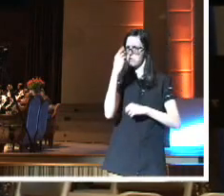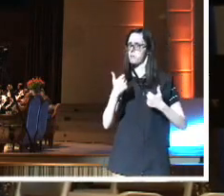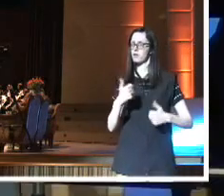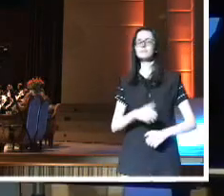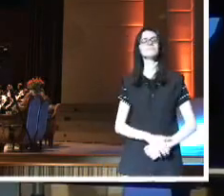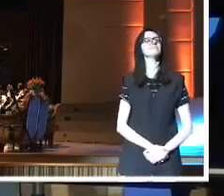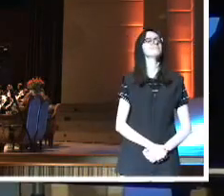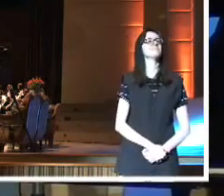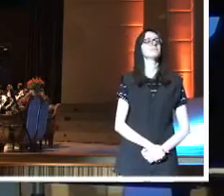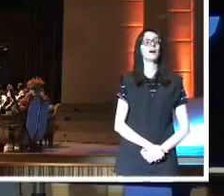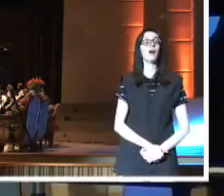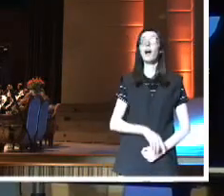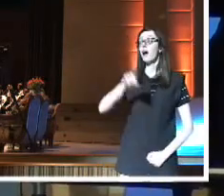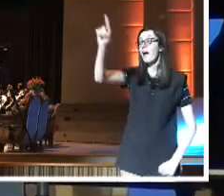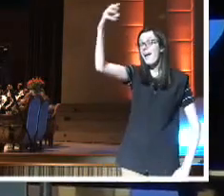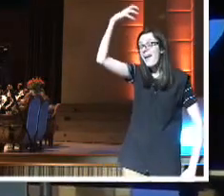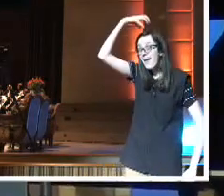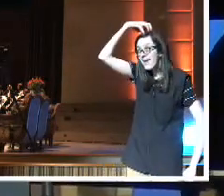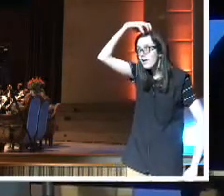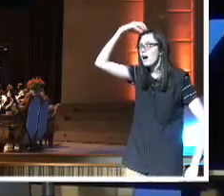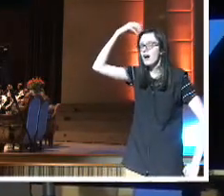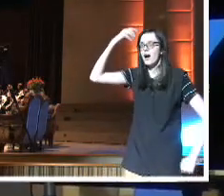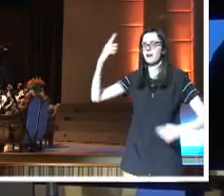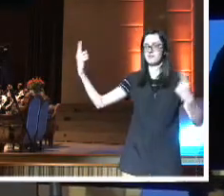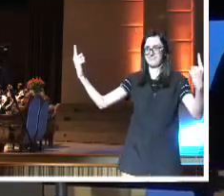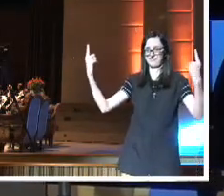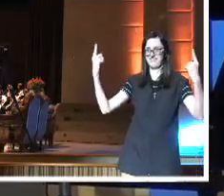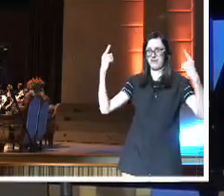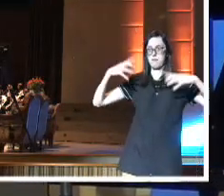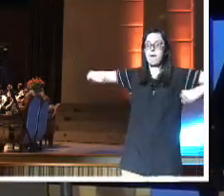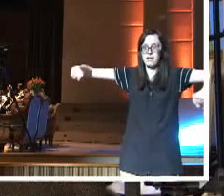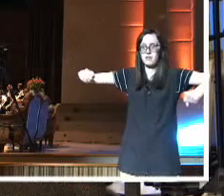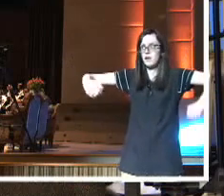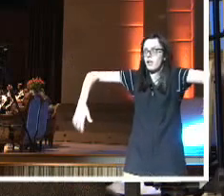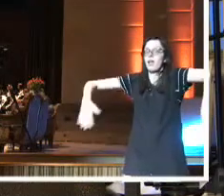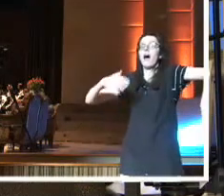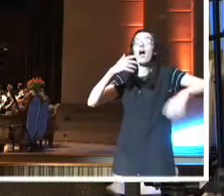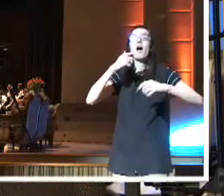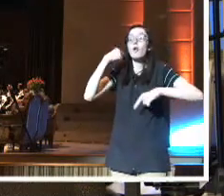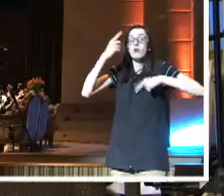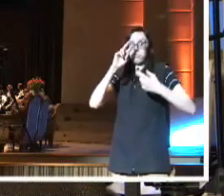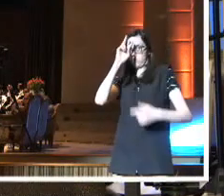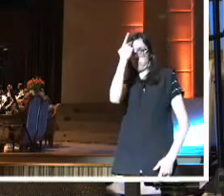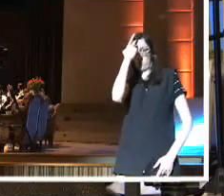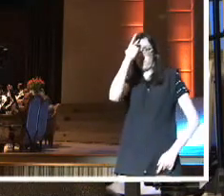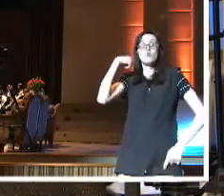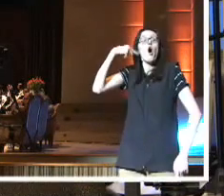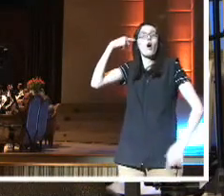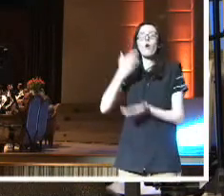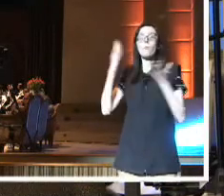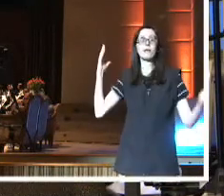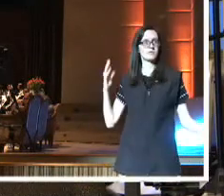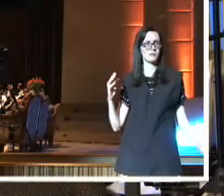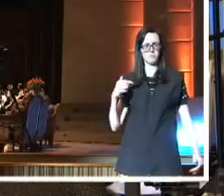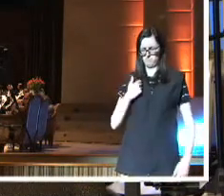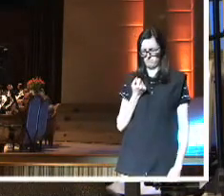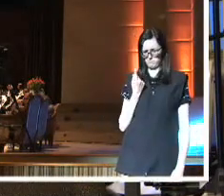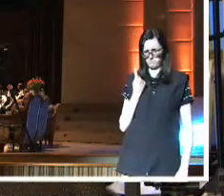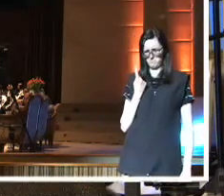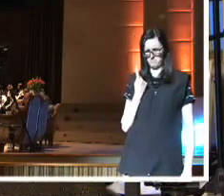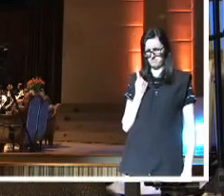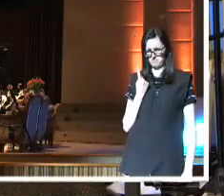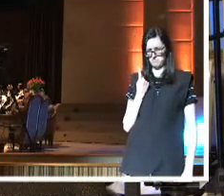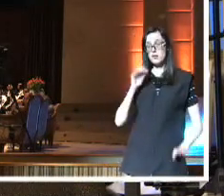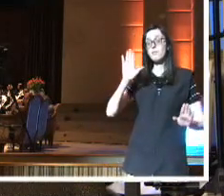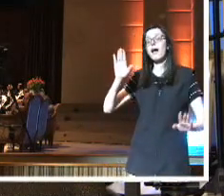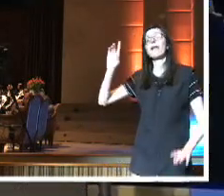vai ser levado para o rei para ser julgado, ele se faz de louco. Então não era muito, né, confiável. Mas é